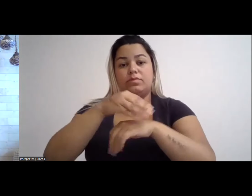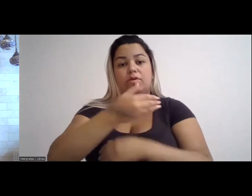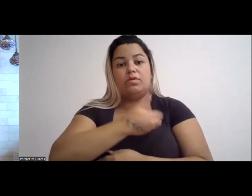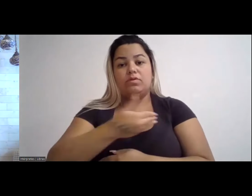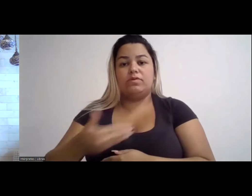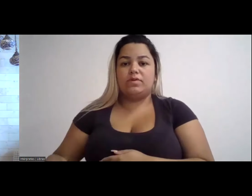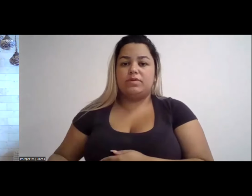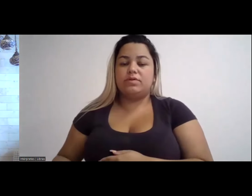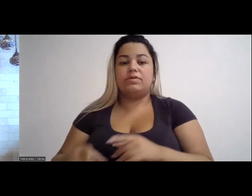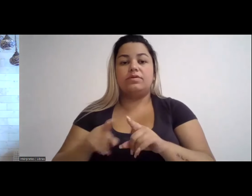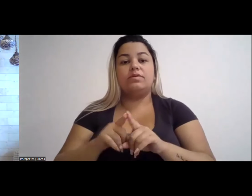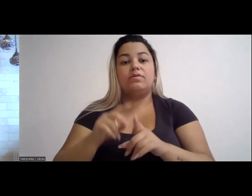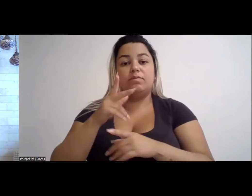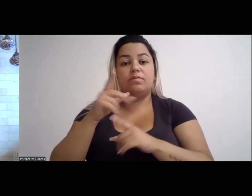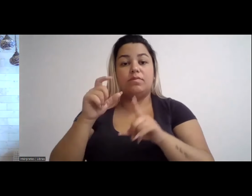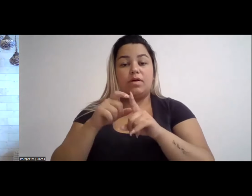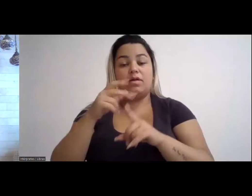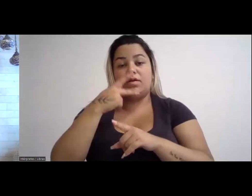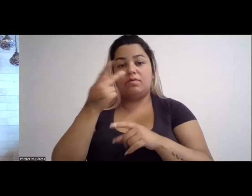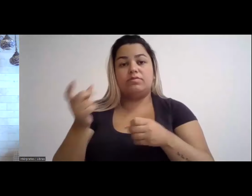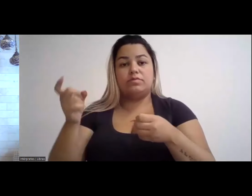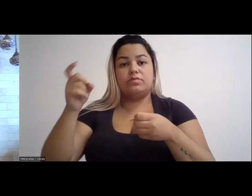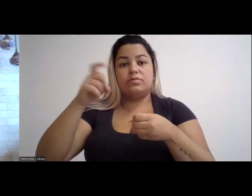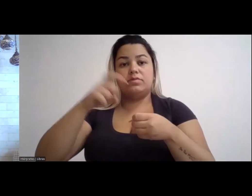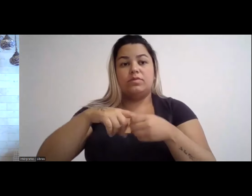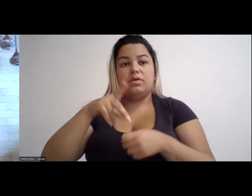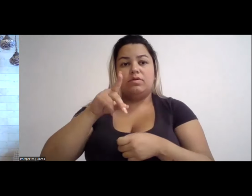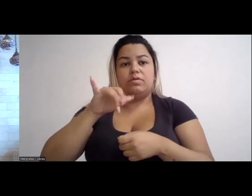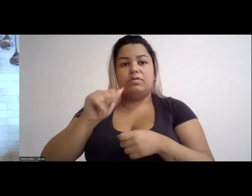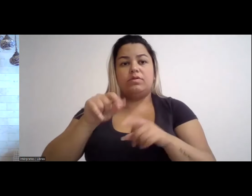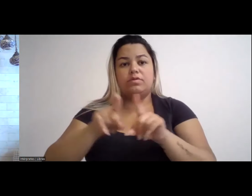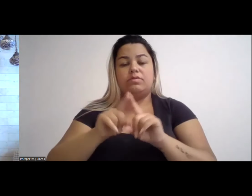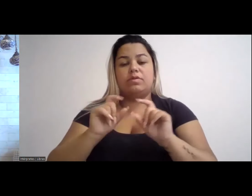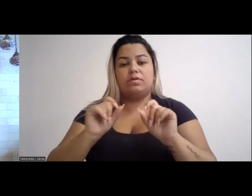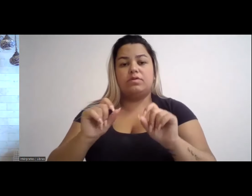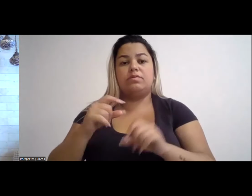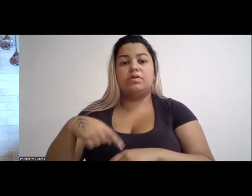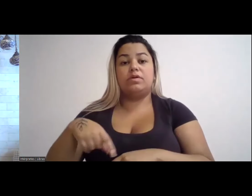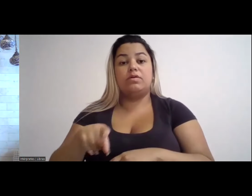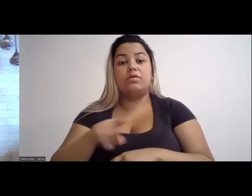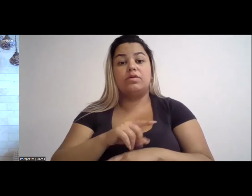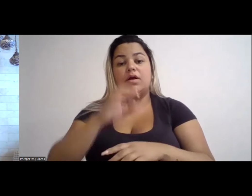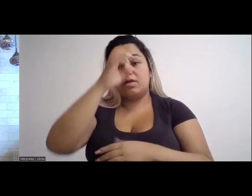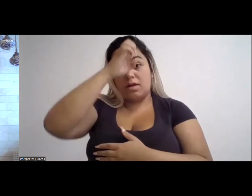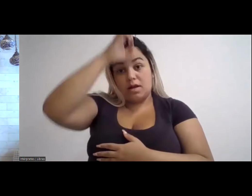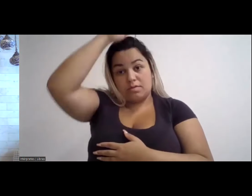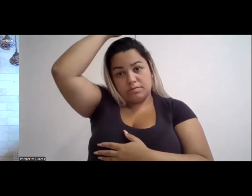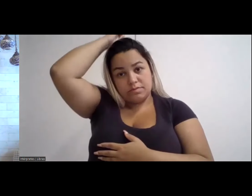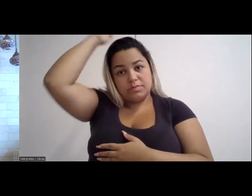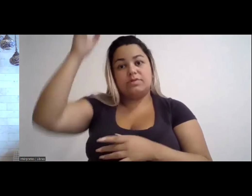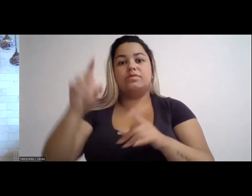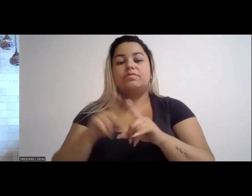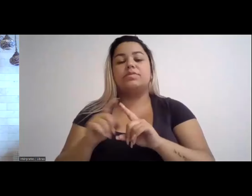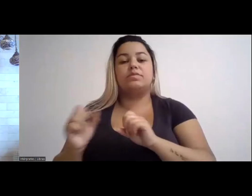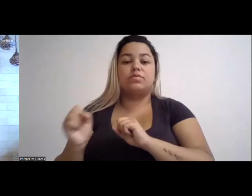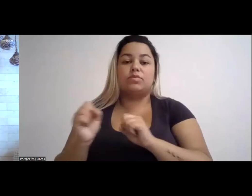Essa palavra precisa voltar aí à luz do dia, eu sei que são preocupações da ENAP. Pela economia criativa, podemos